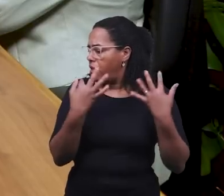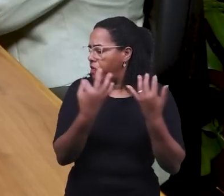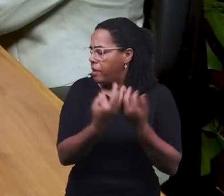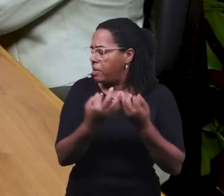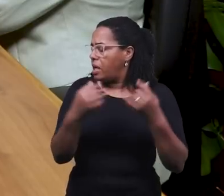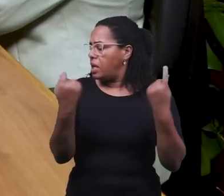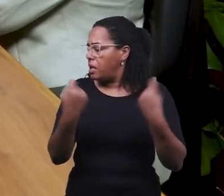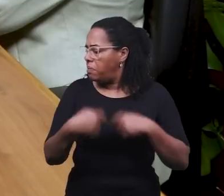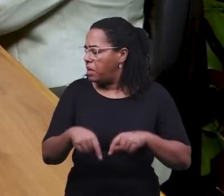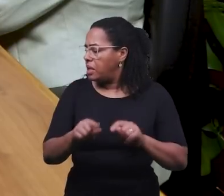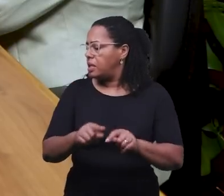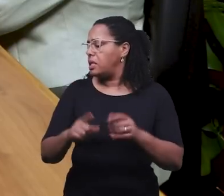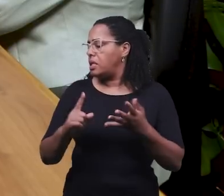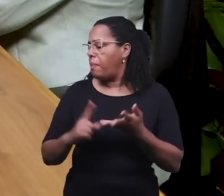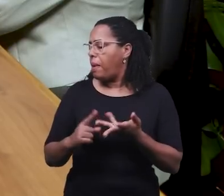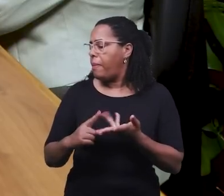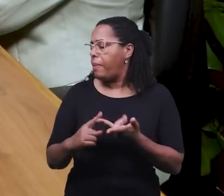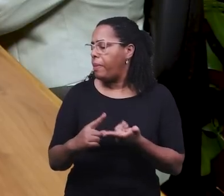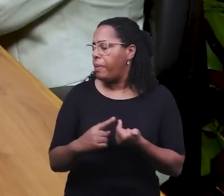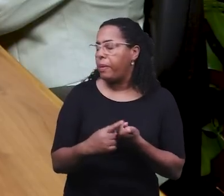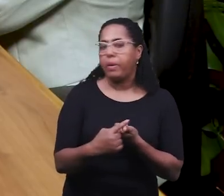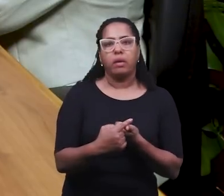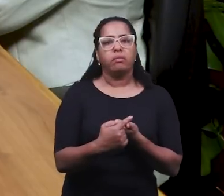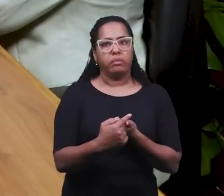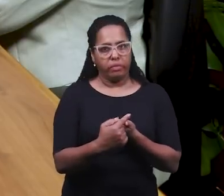uma família assim, está passando necessidade por isso.